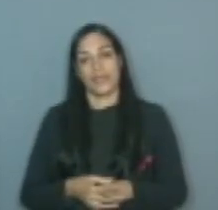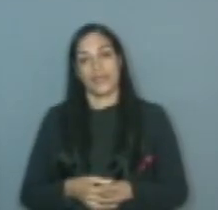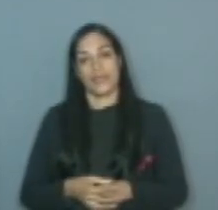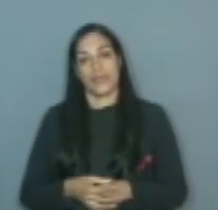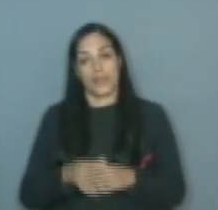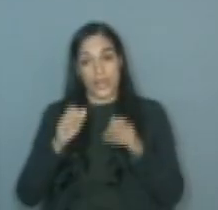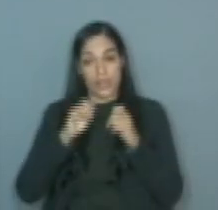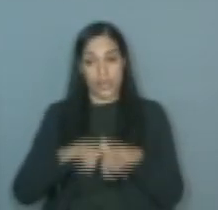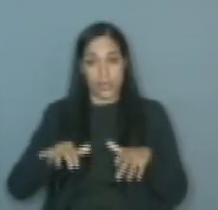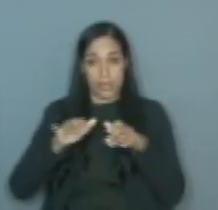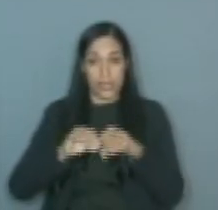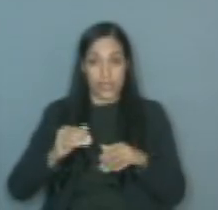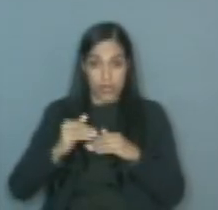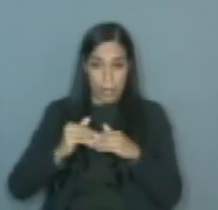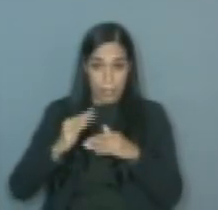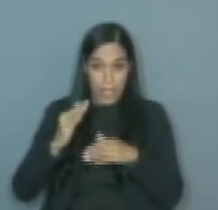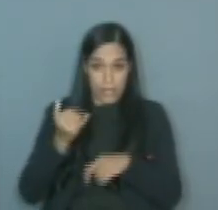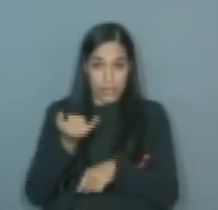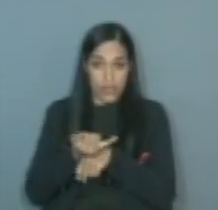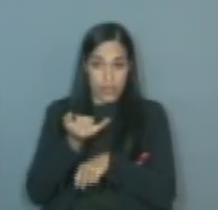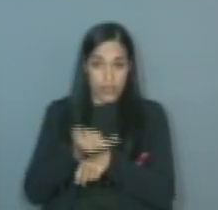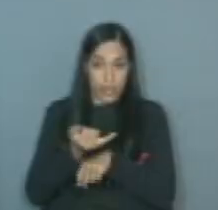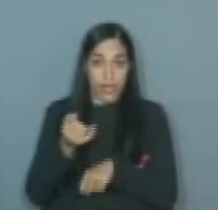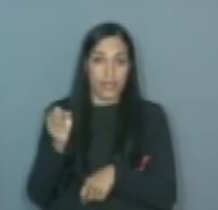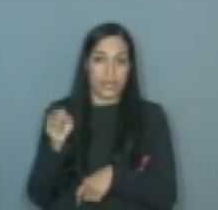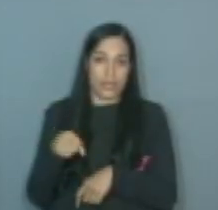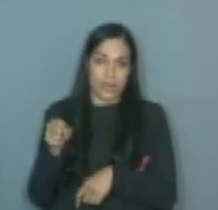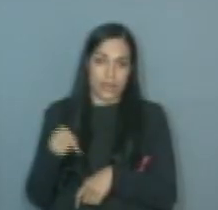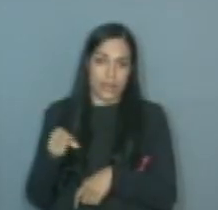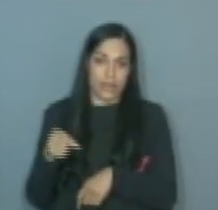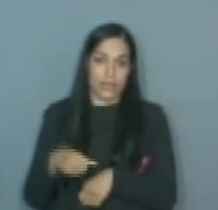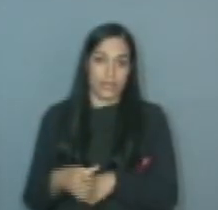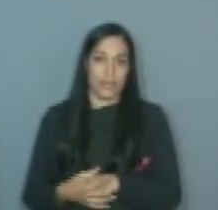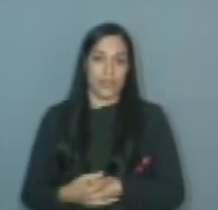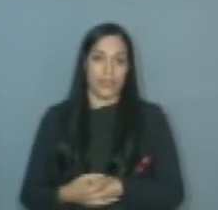Vamos gastar mais com ferro ou não? Está na cara que sim, né?